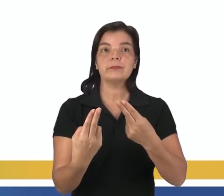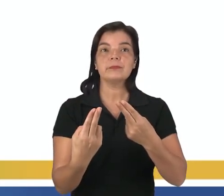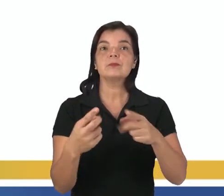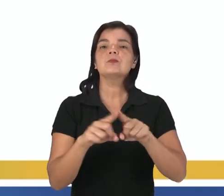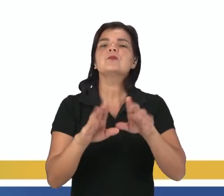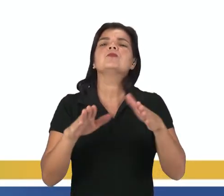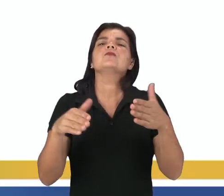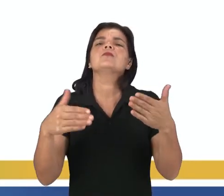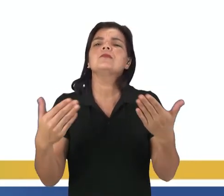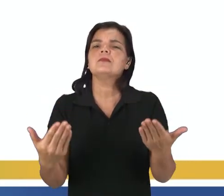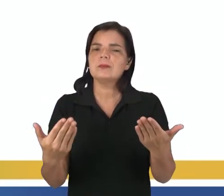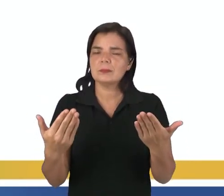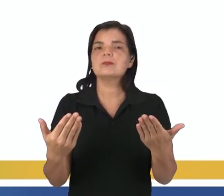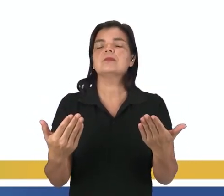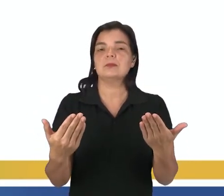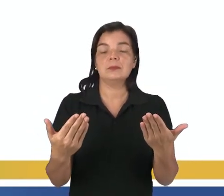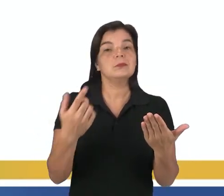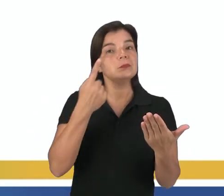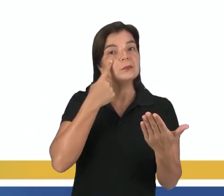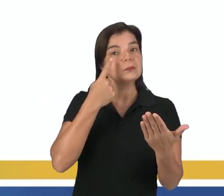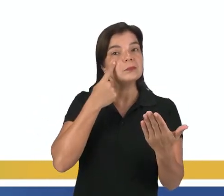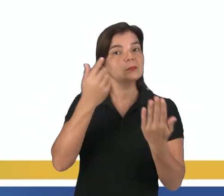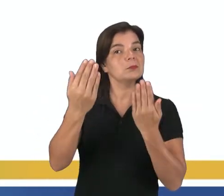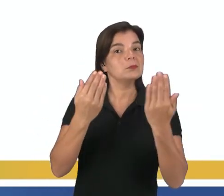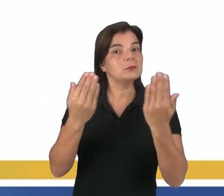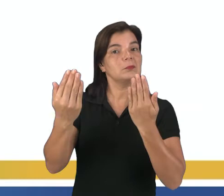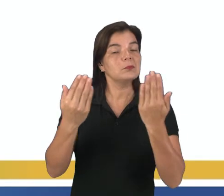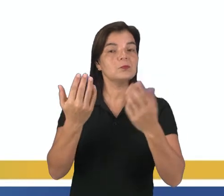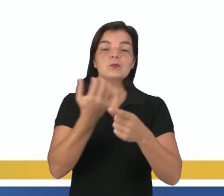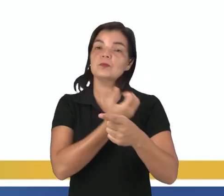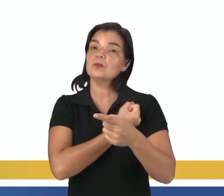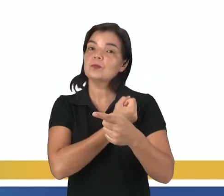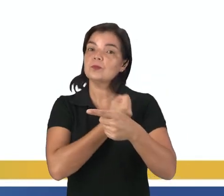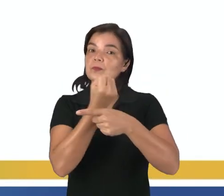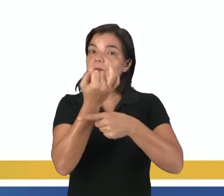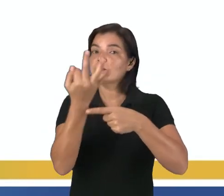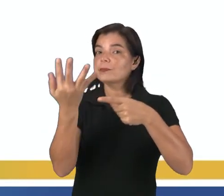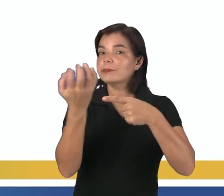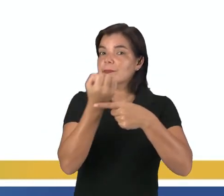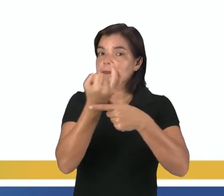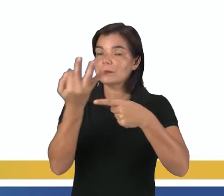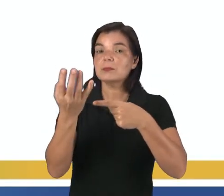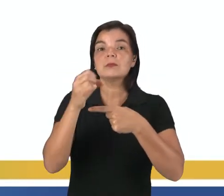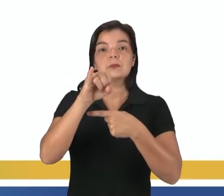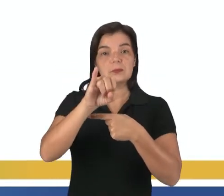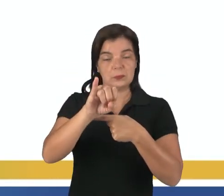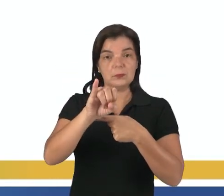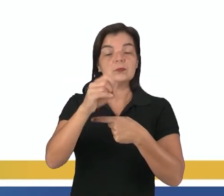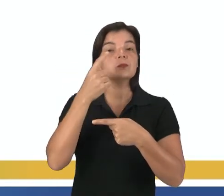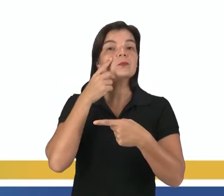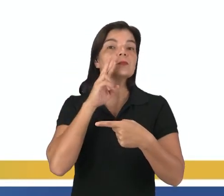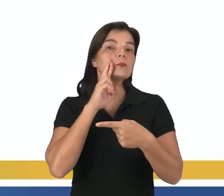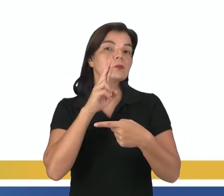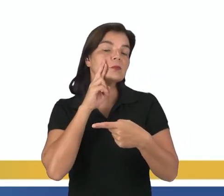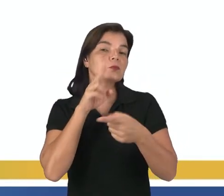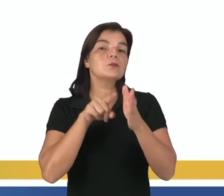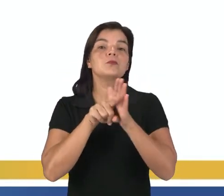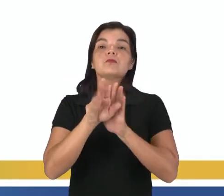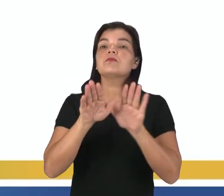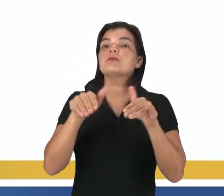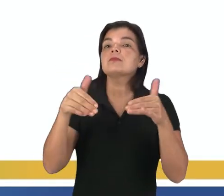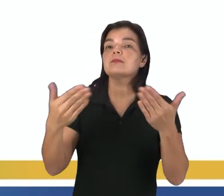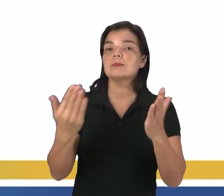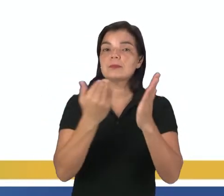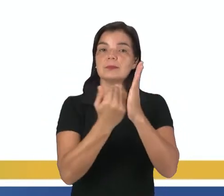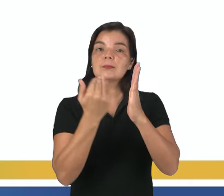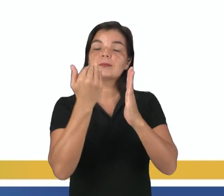Então, devemos aí comparar os seus numeradores, né? Se quisermos responder à pergunta, qual